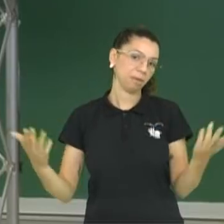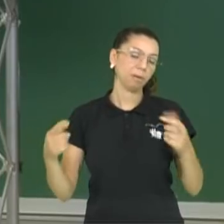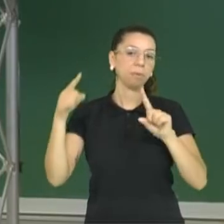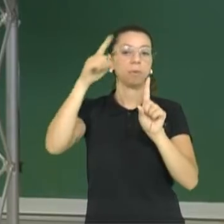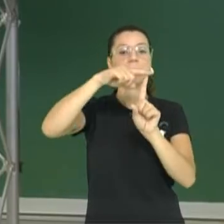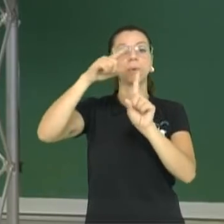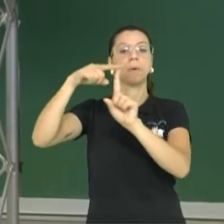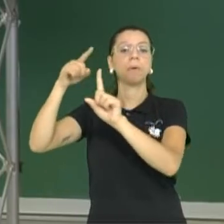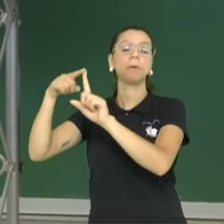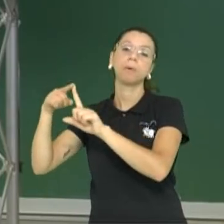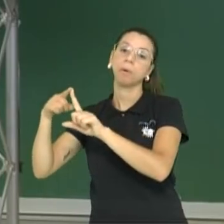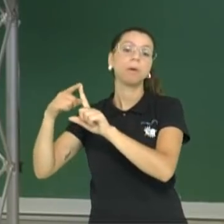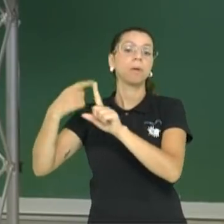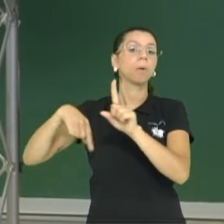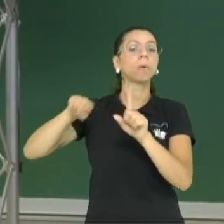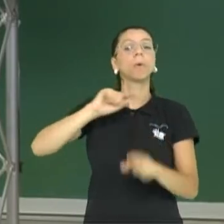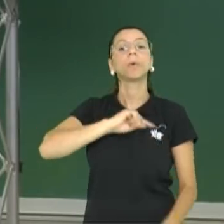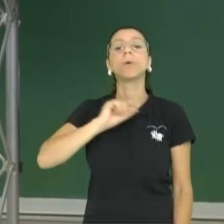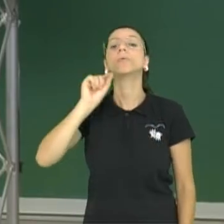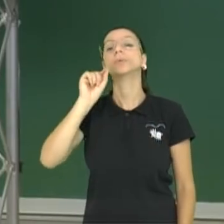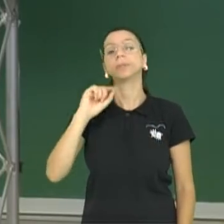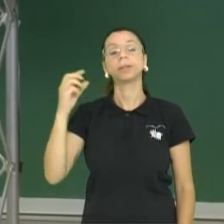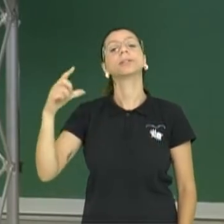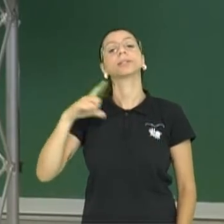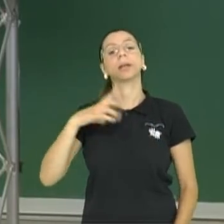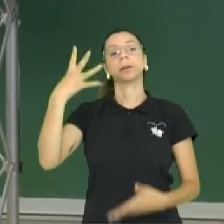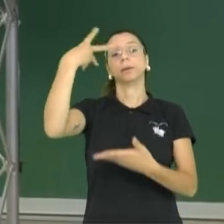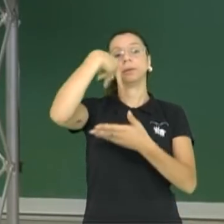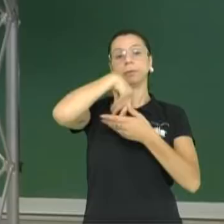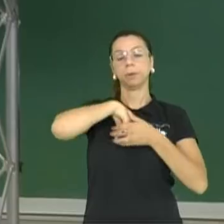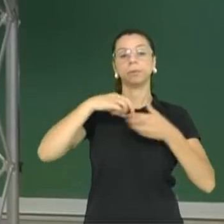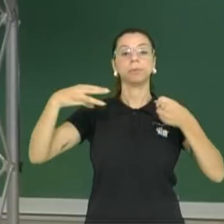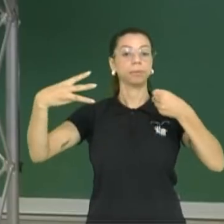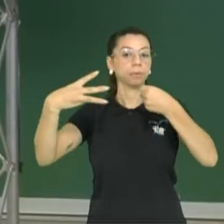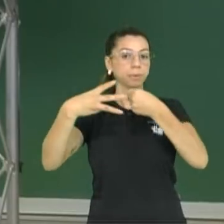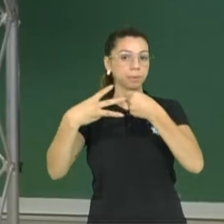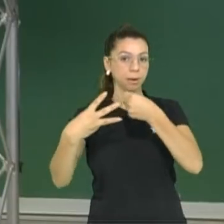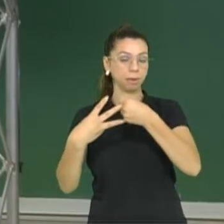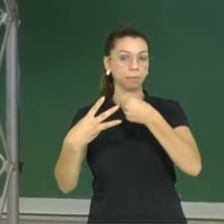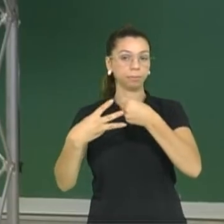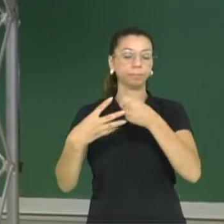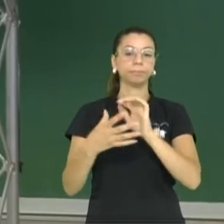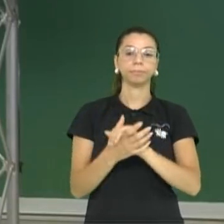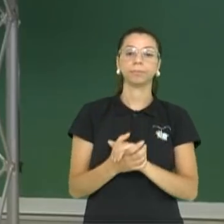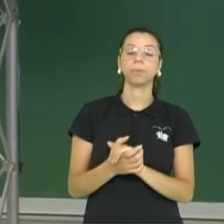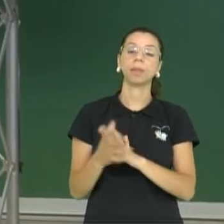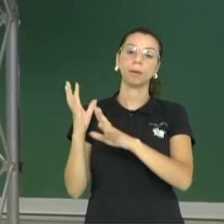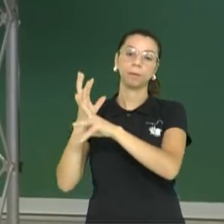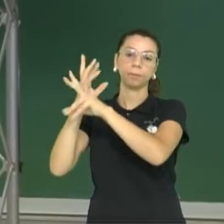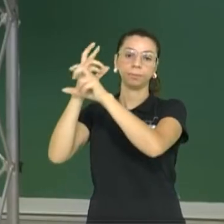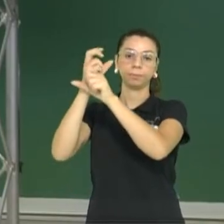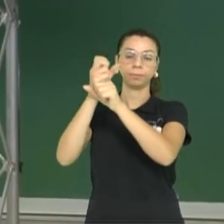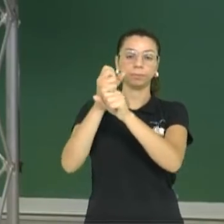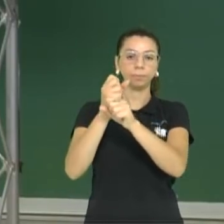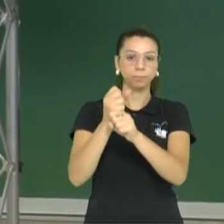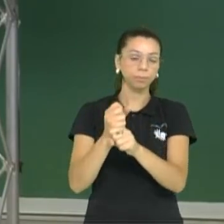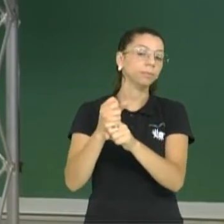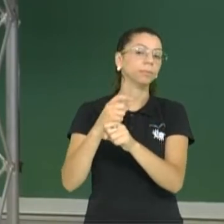de ser, todos nós somos formados por células. Isso mesmo, você relembrou que existem